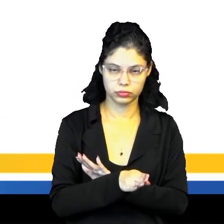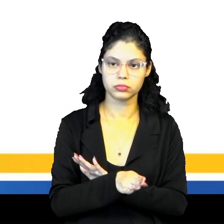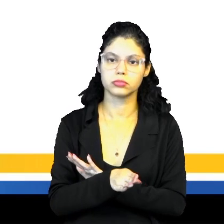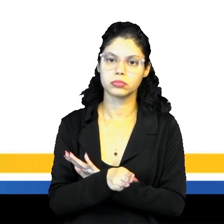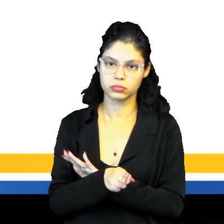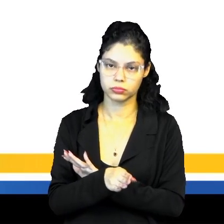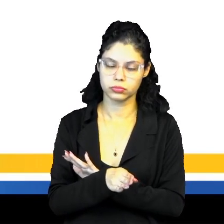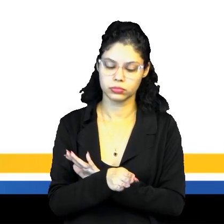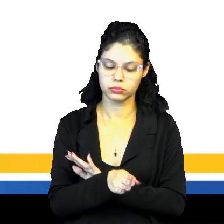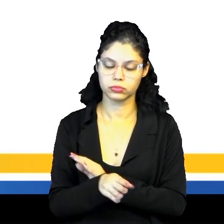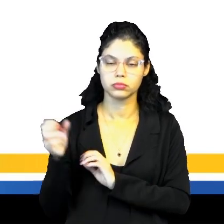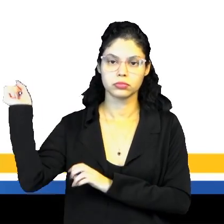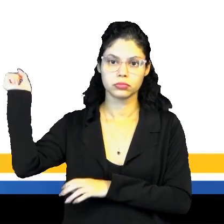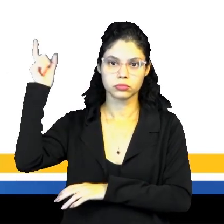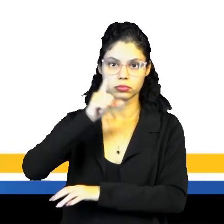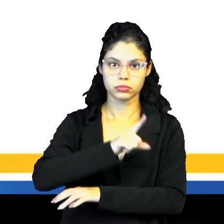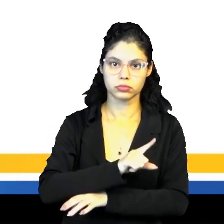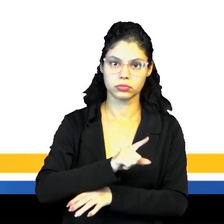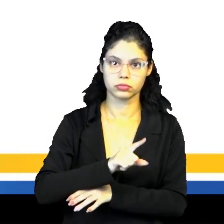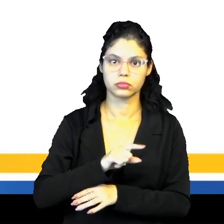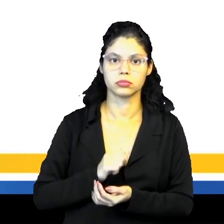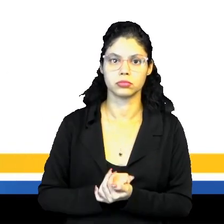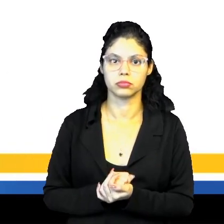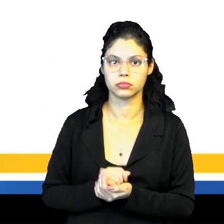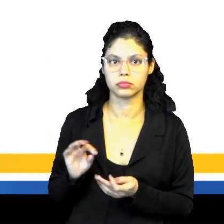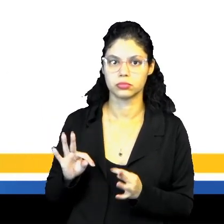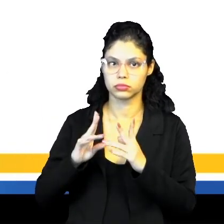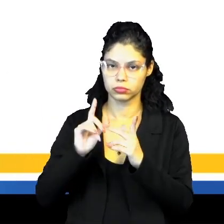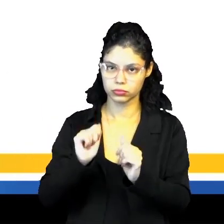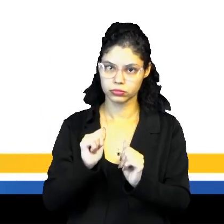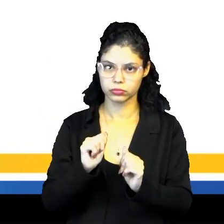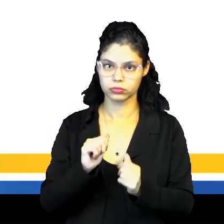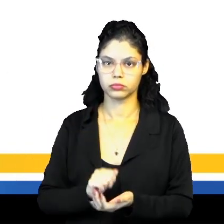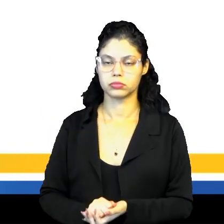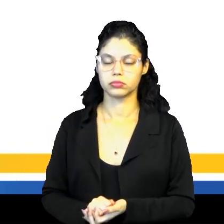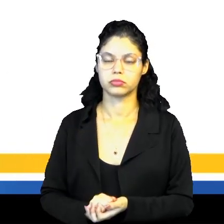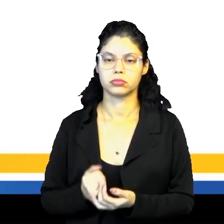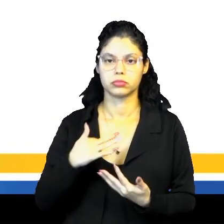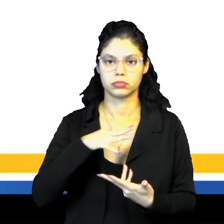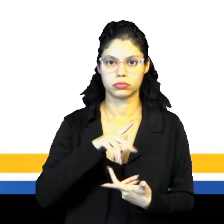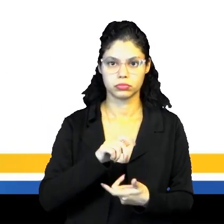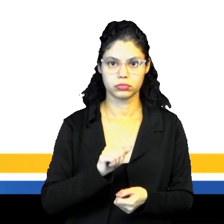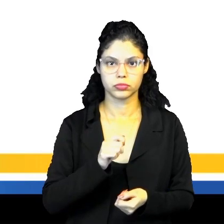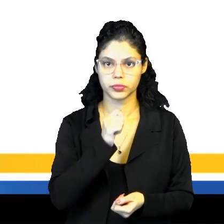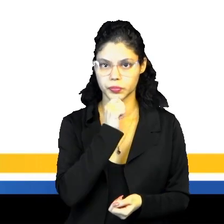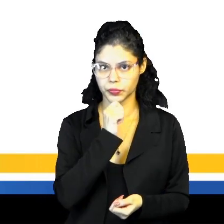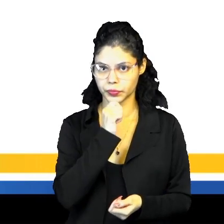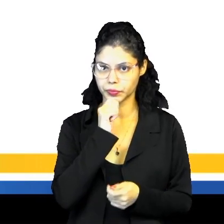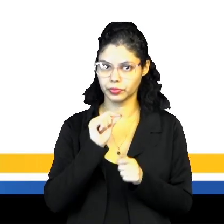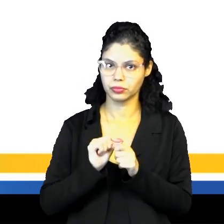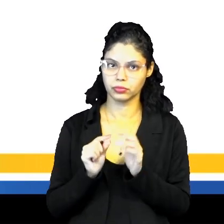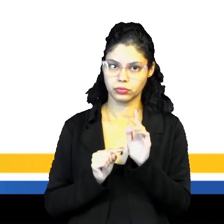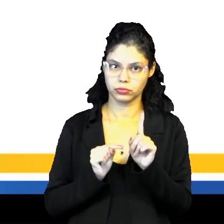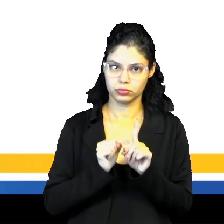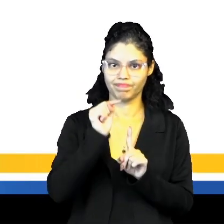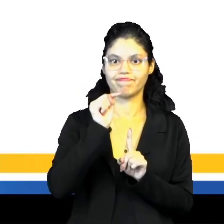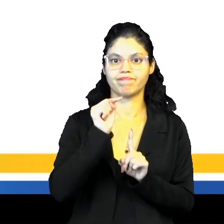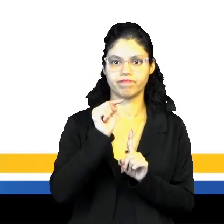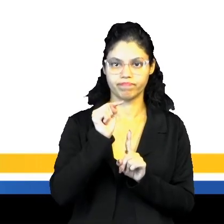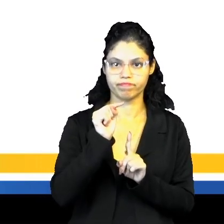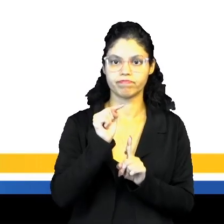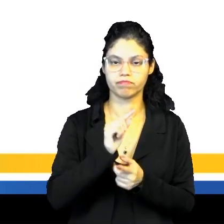camada de ozônio, os raios ultravioleta aí penetram com tudo, né? E aí fazem com que as temperaturas